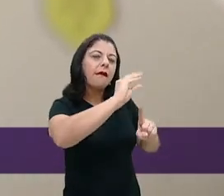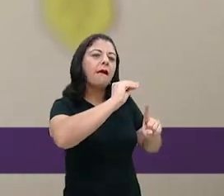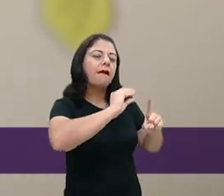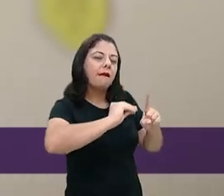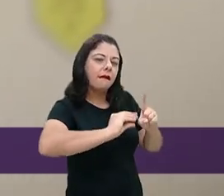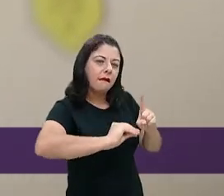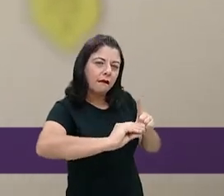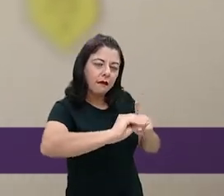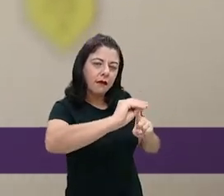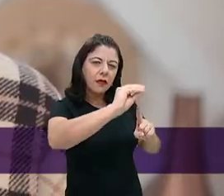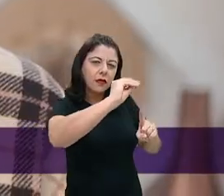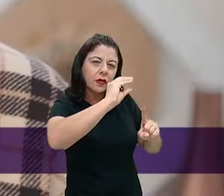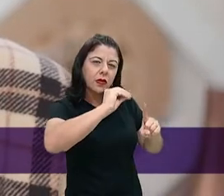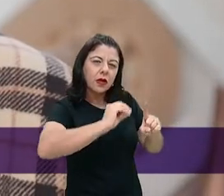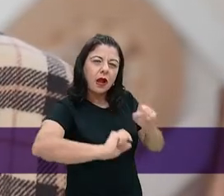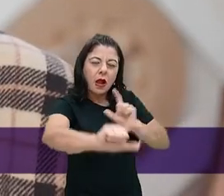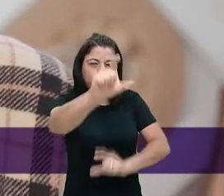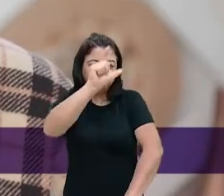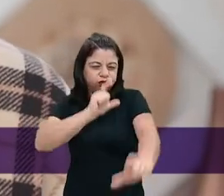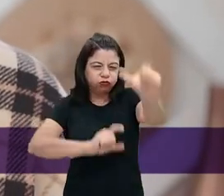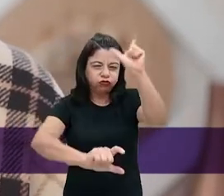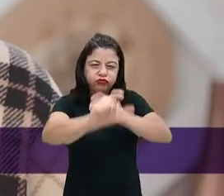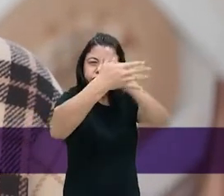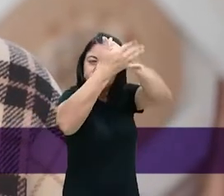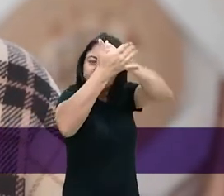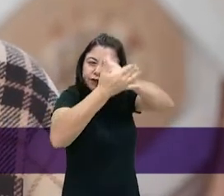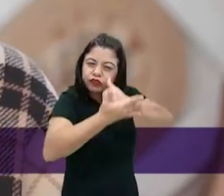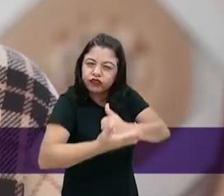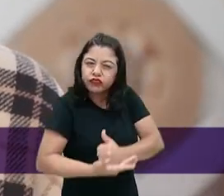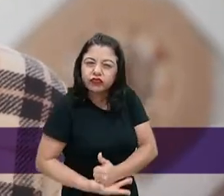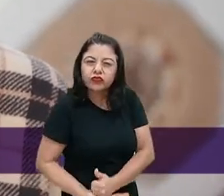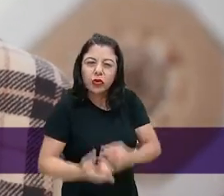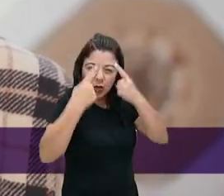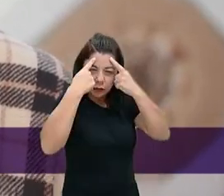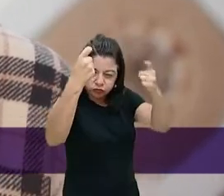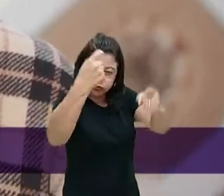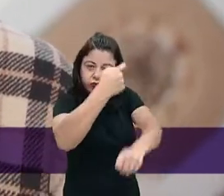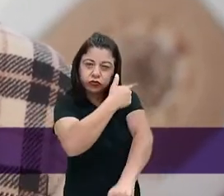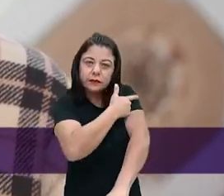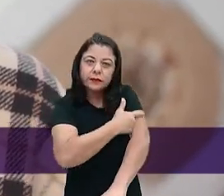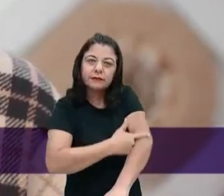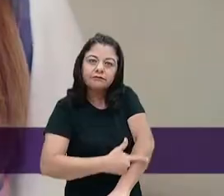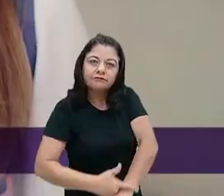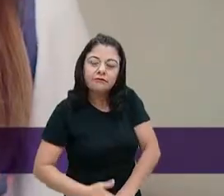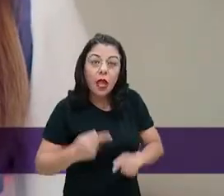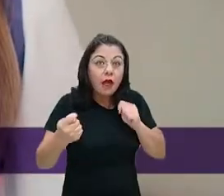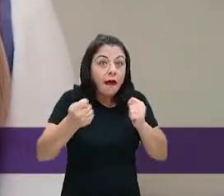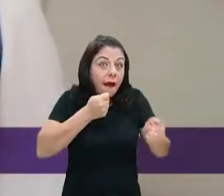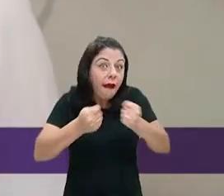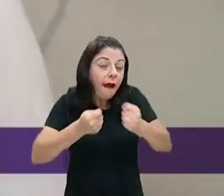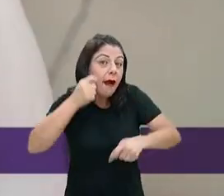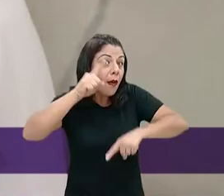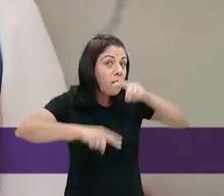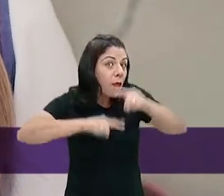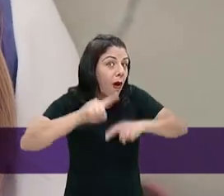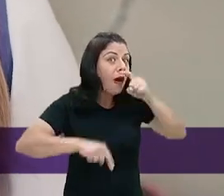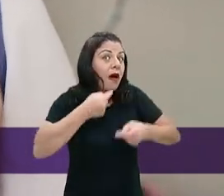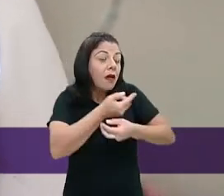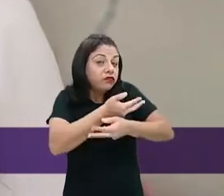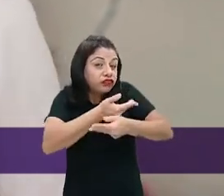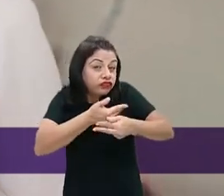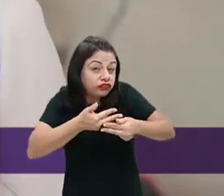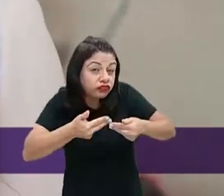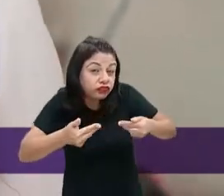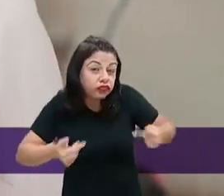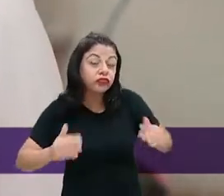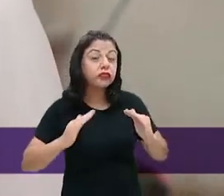de violência sexual. Se ele ofende a sua dignidade, saiba que isso é violência moral. Se ele controla seus objetos